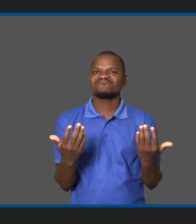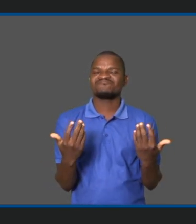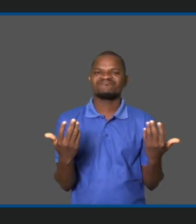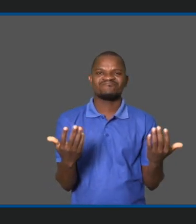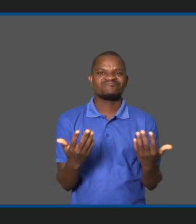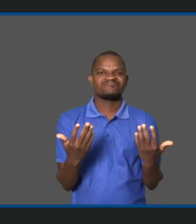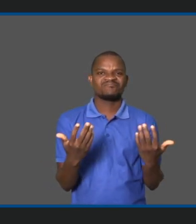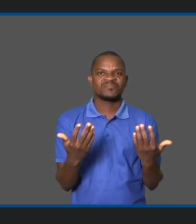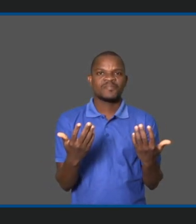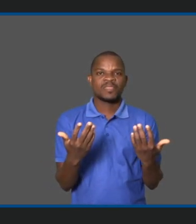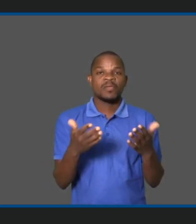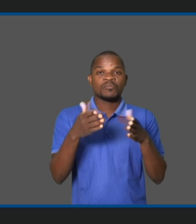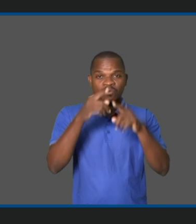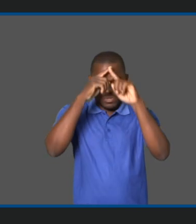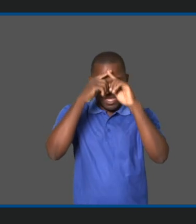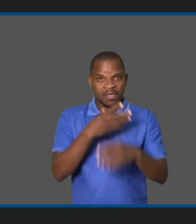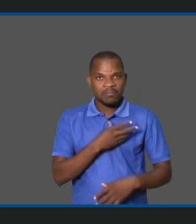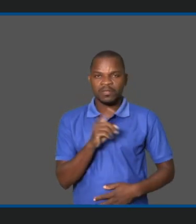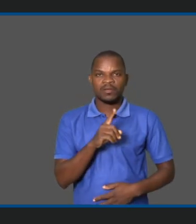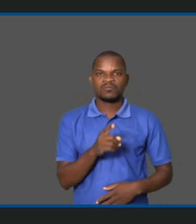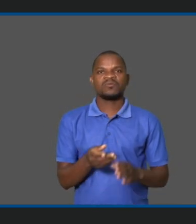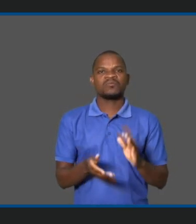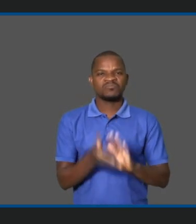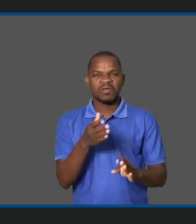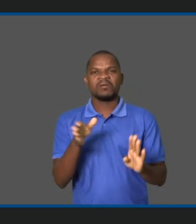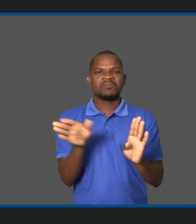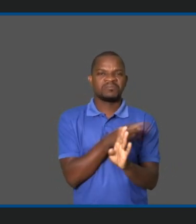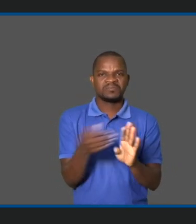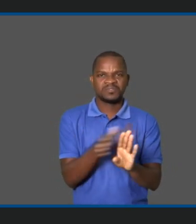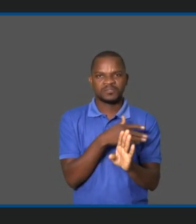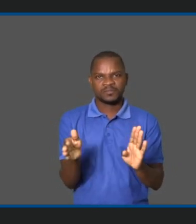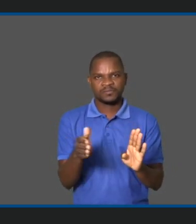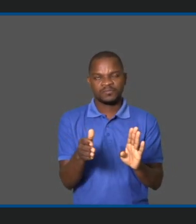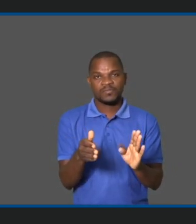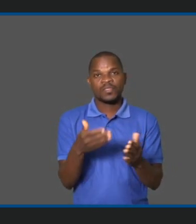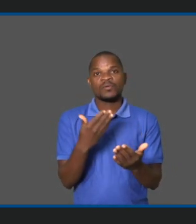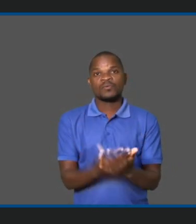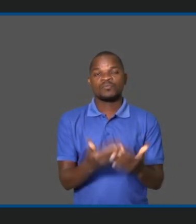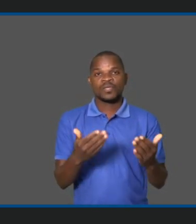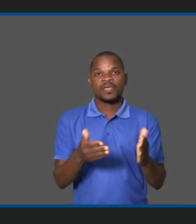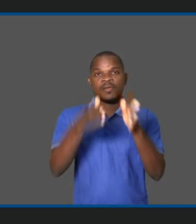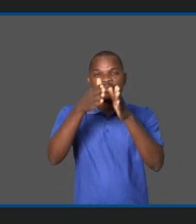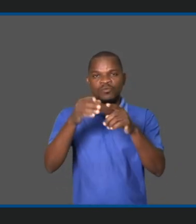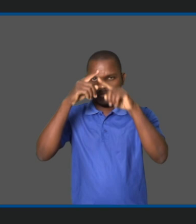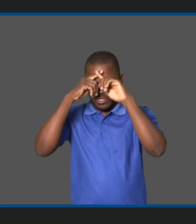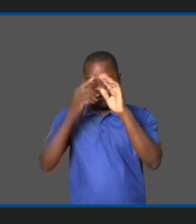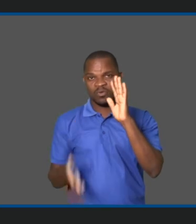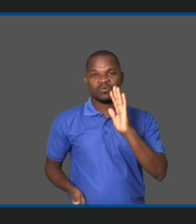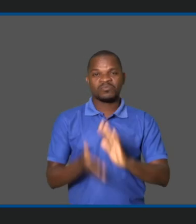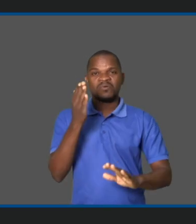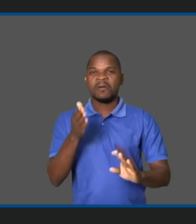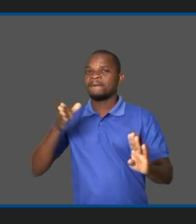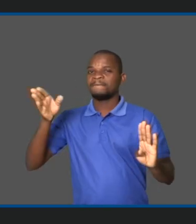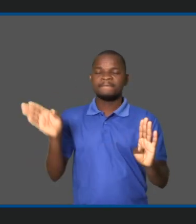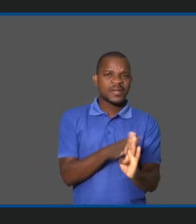agredido. Até porque, quando o agente da polícia agrediu o cidadão, com duas